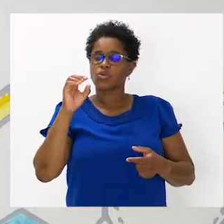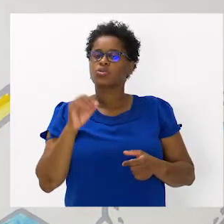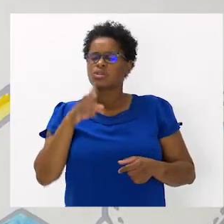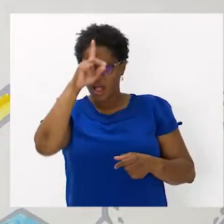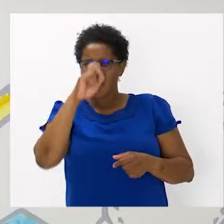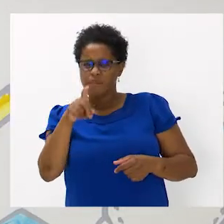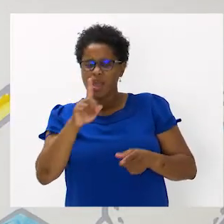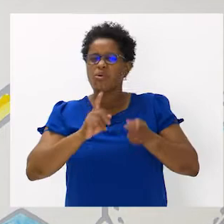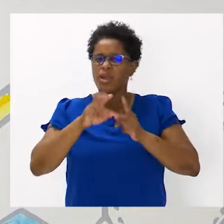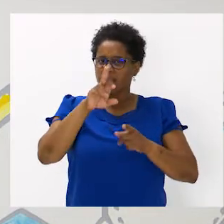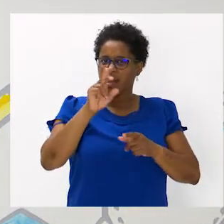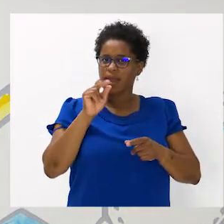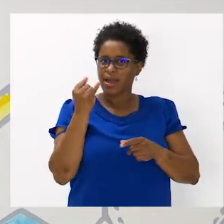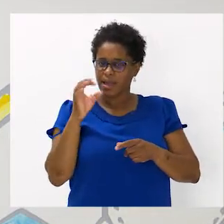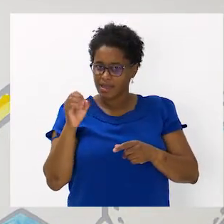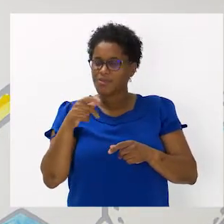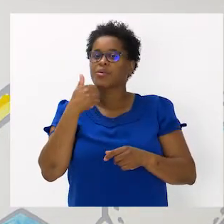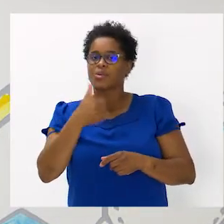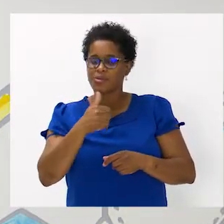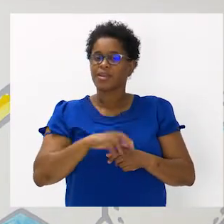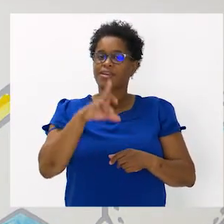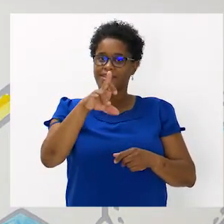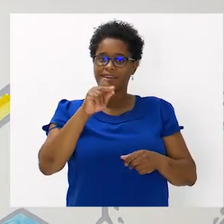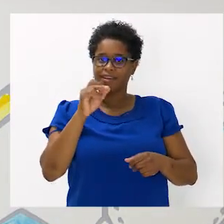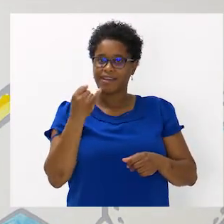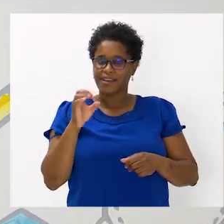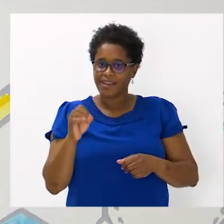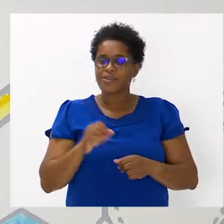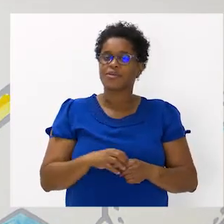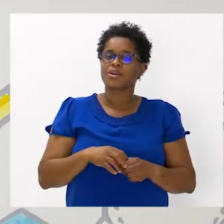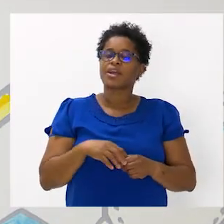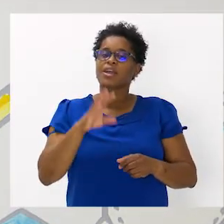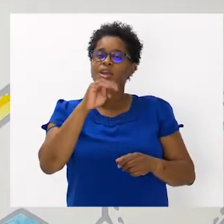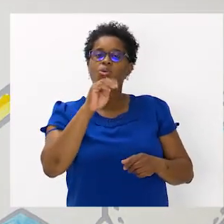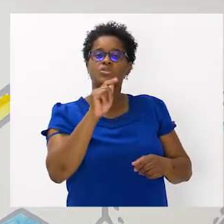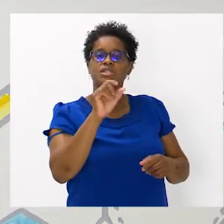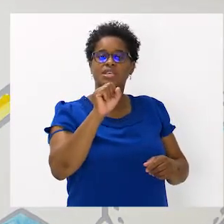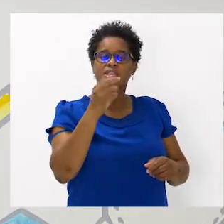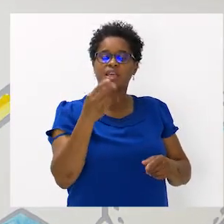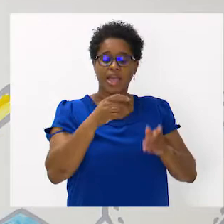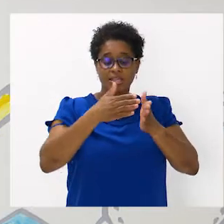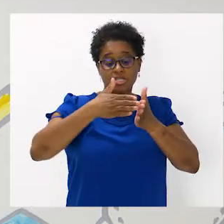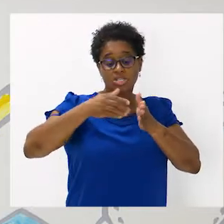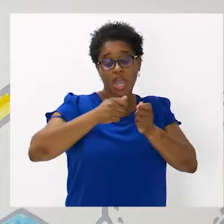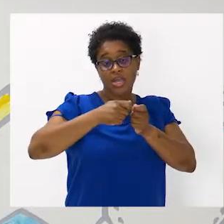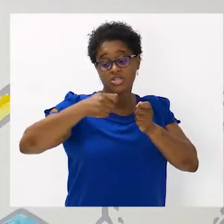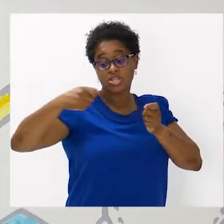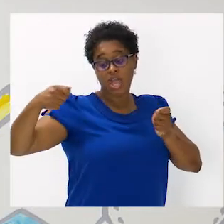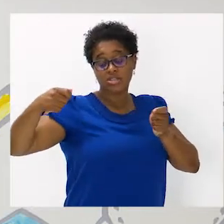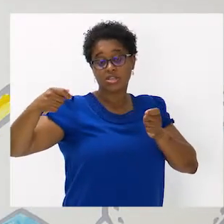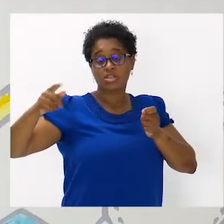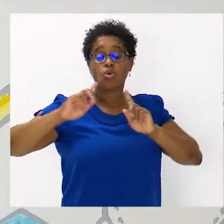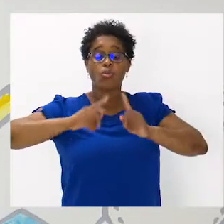Estão a lembrar o que é um raio? Muito bem. Raio é um segmento, a distância que vai de onde?